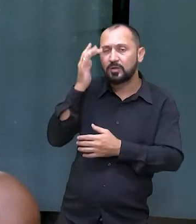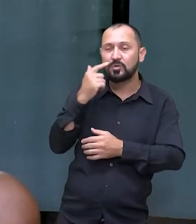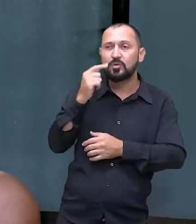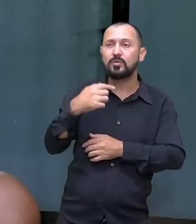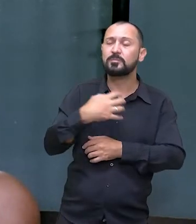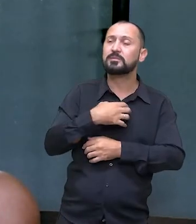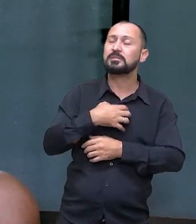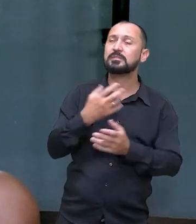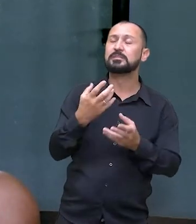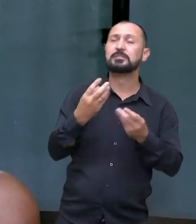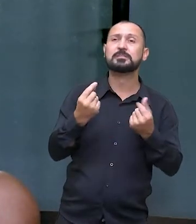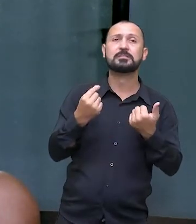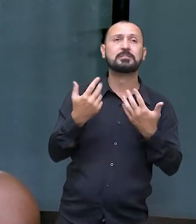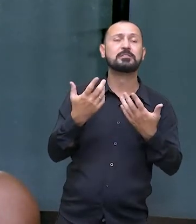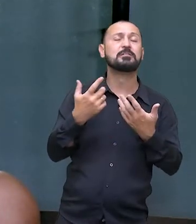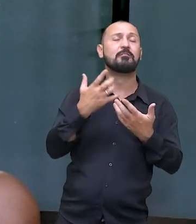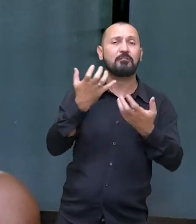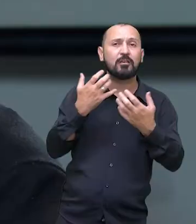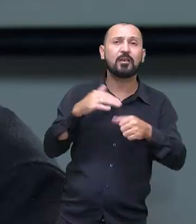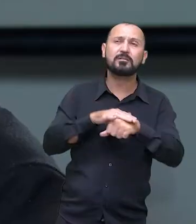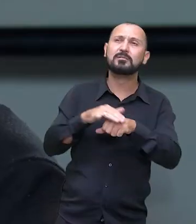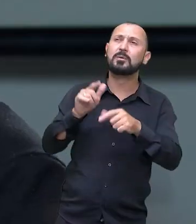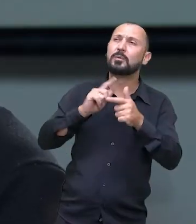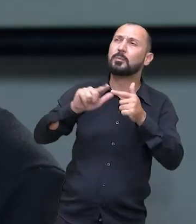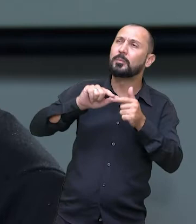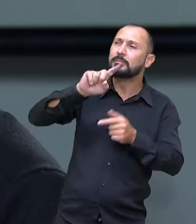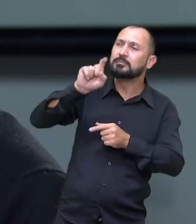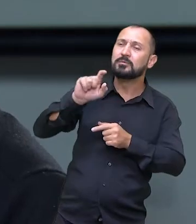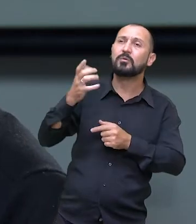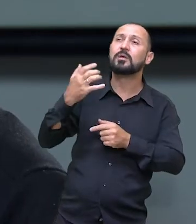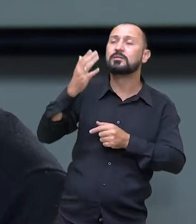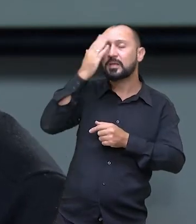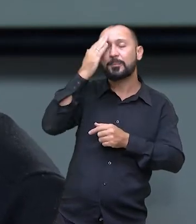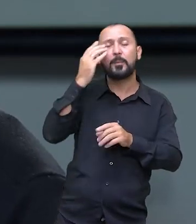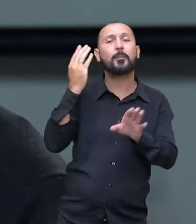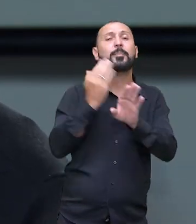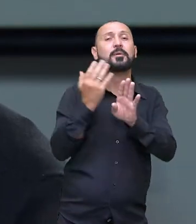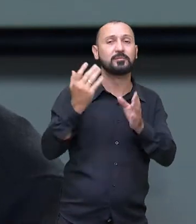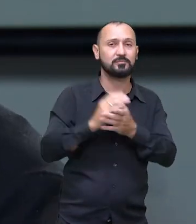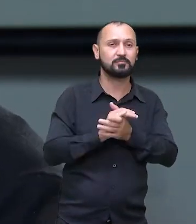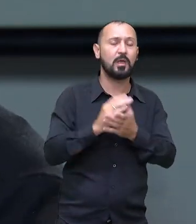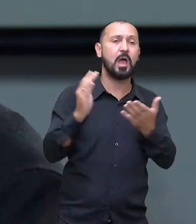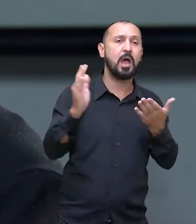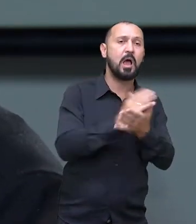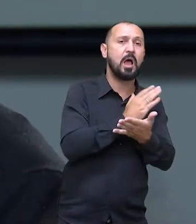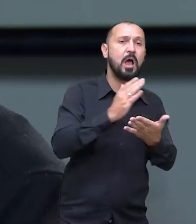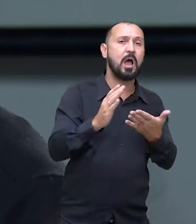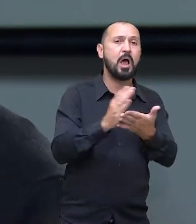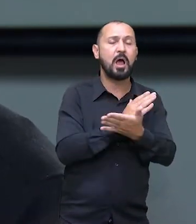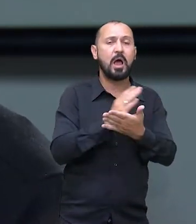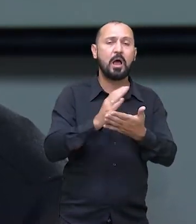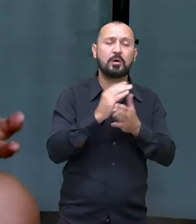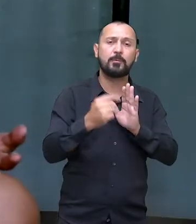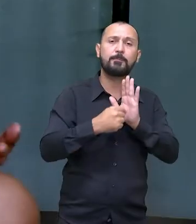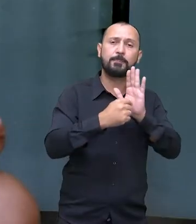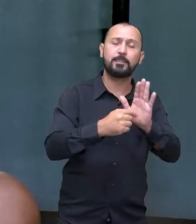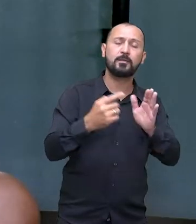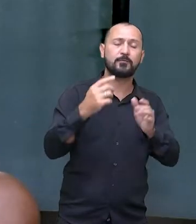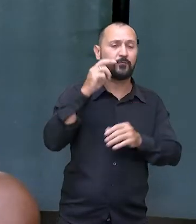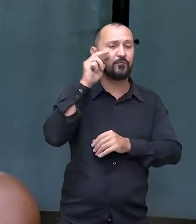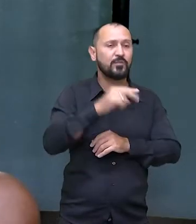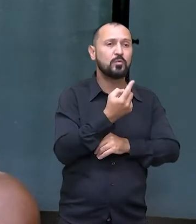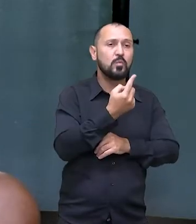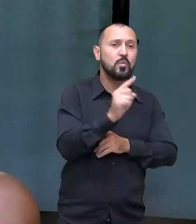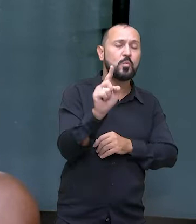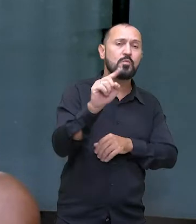que eu assisti e me senti muito emotiva, e eu quero descobrir o porquê. Então, assim, pode ser de um ou outro, um espetáculo de 100